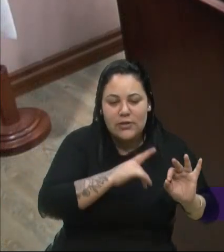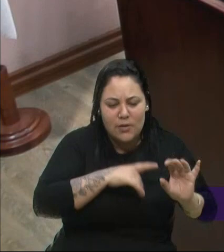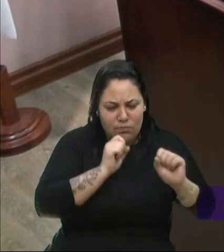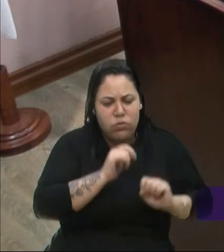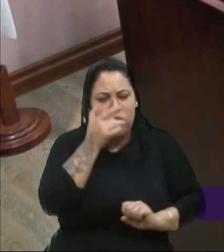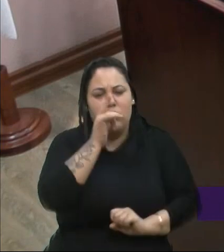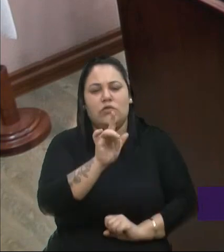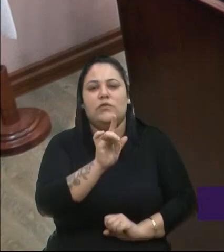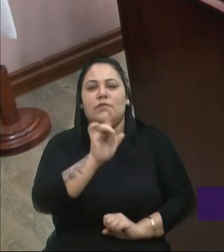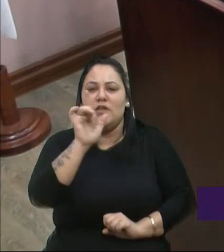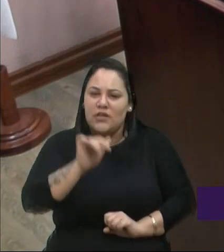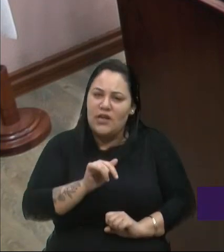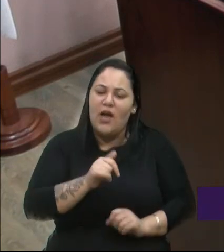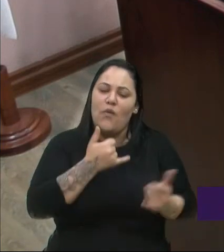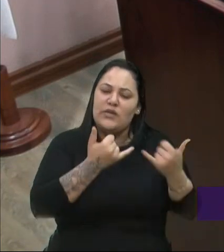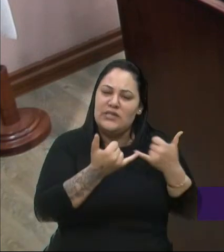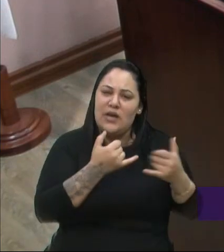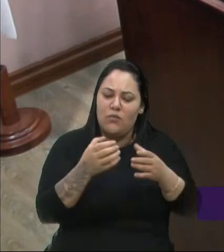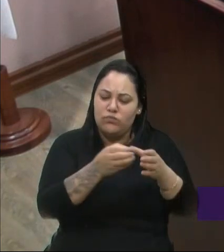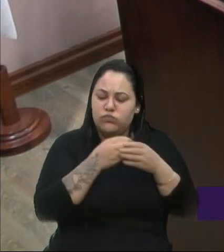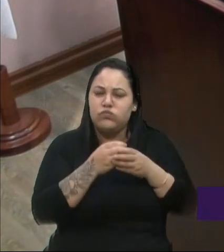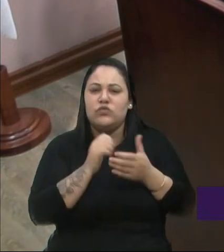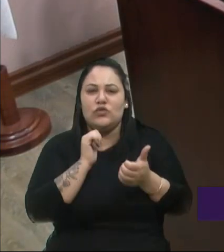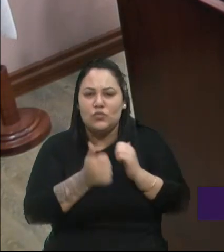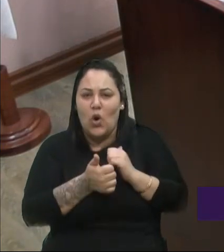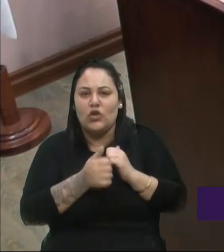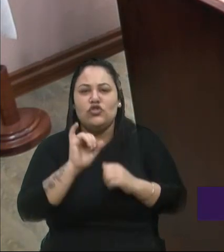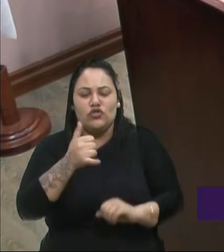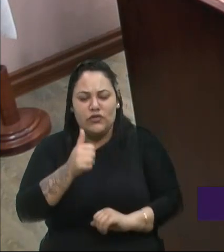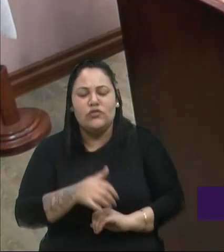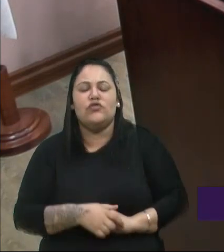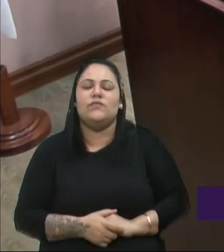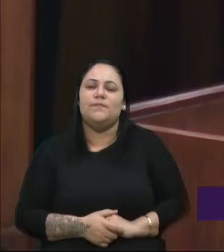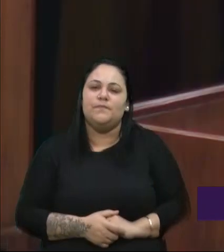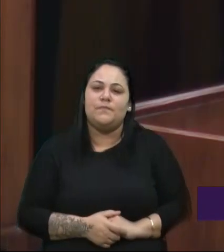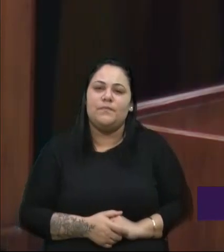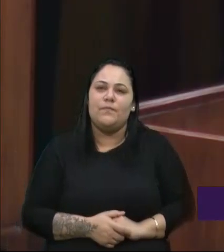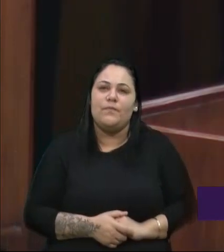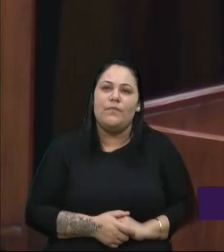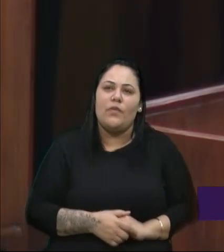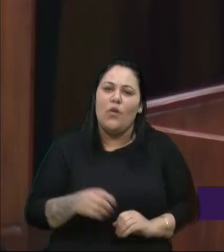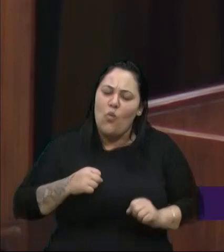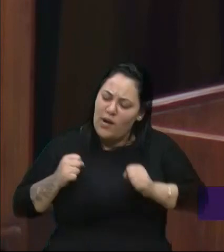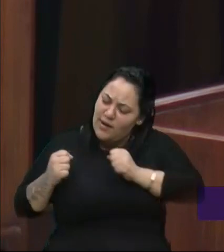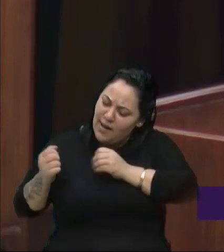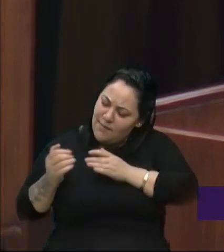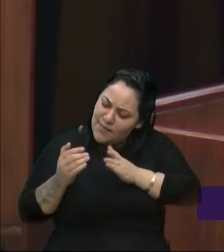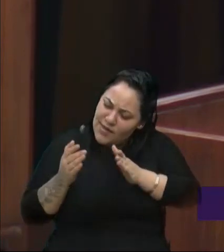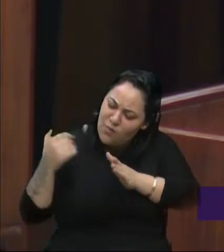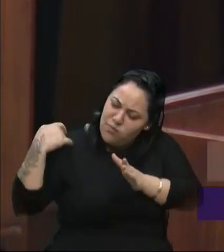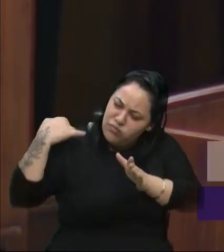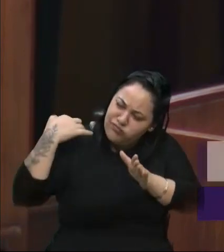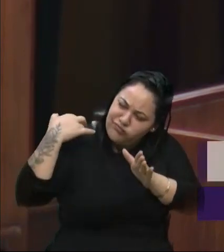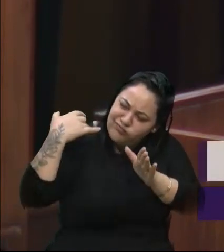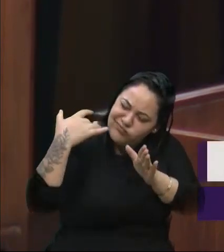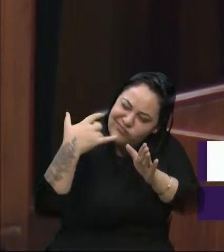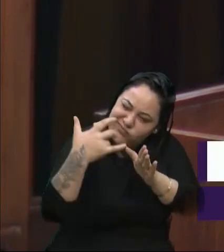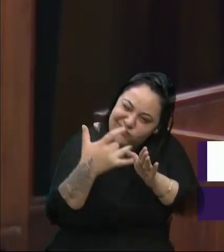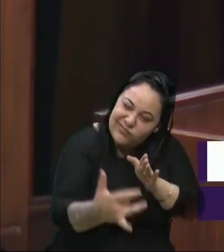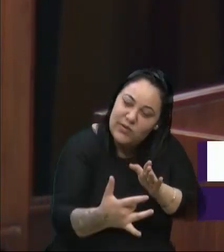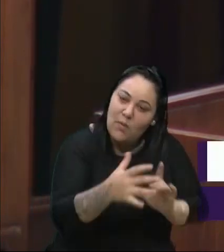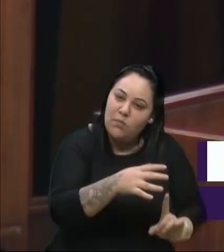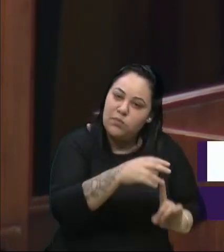do time de futebol feminino do Esporte Clube Juventude. Uma trajetória de referência que teve